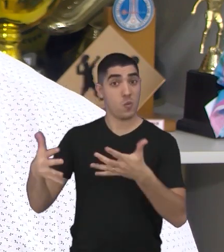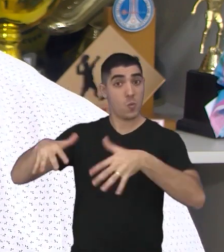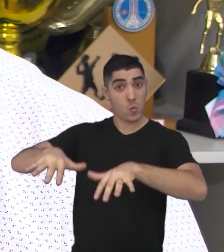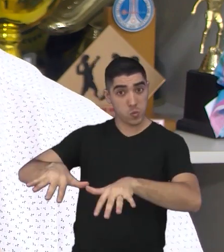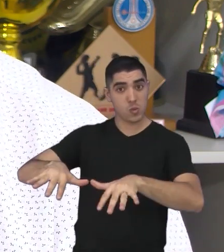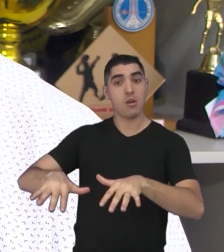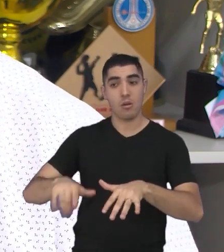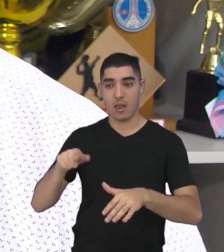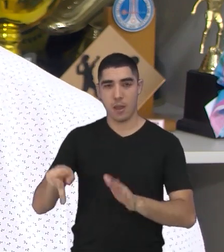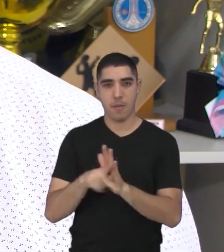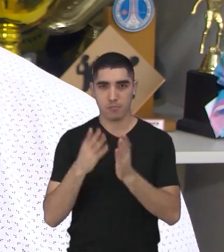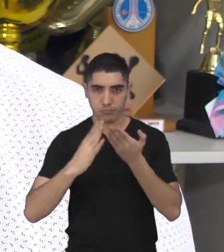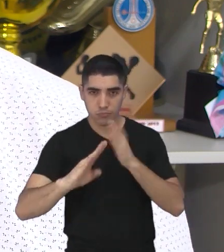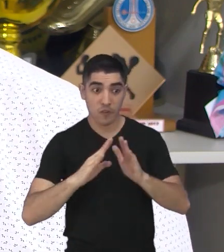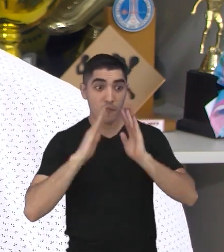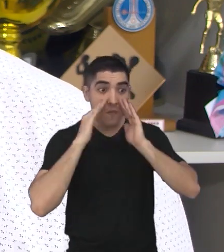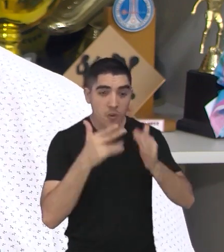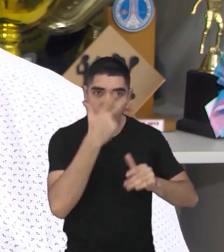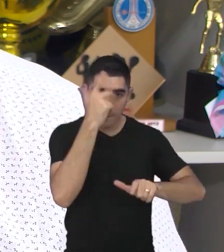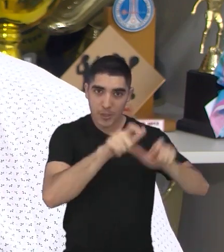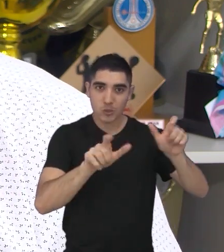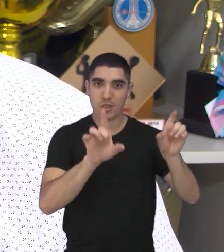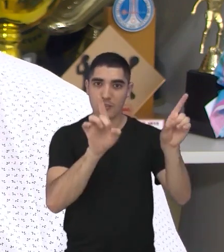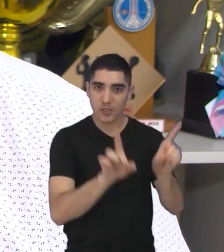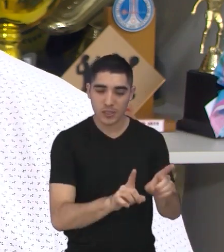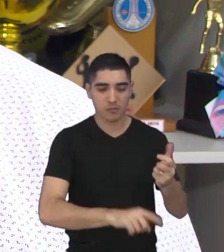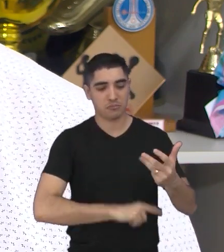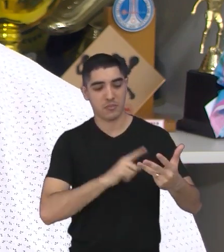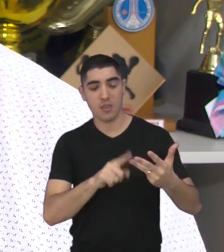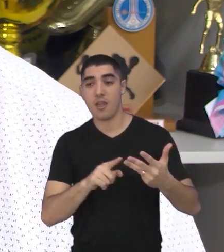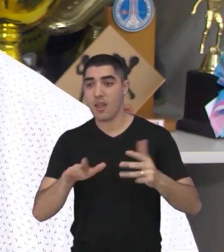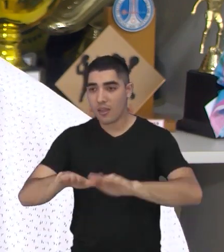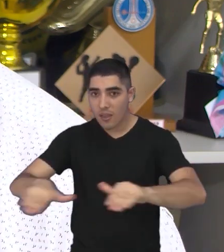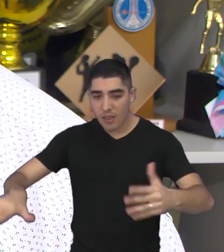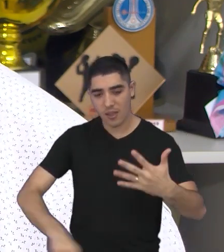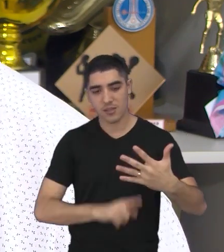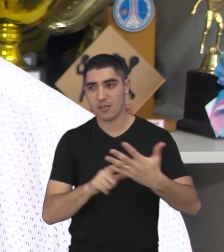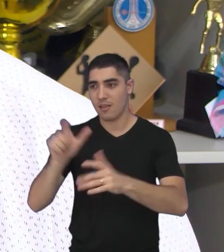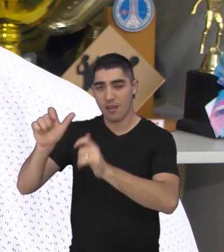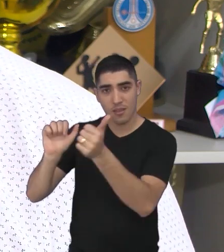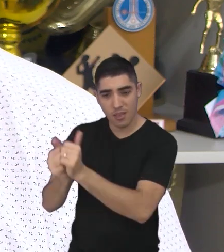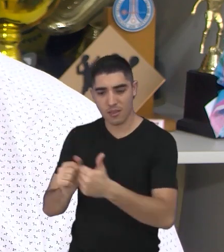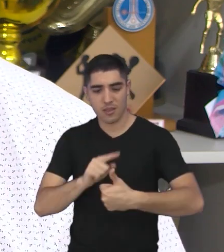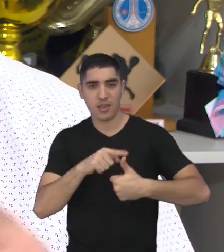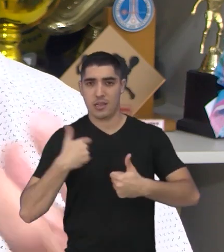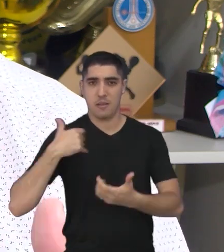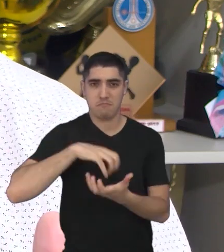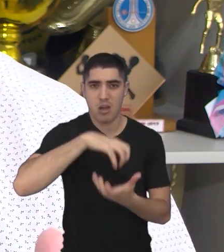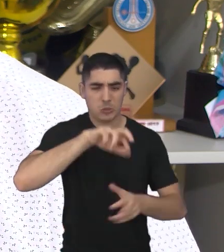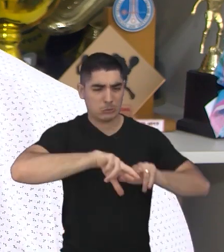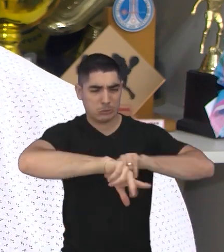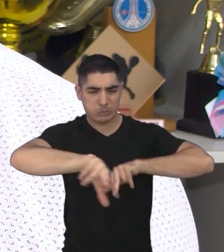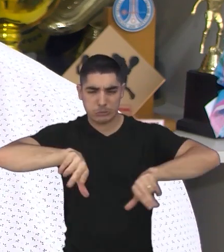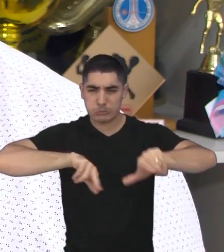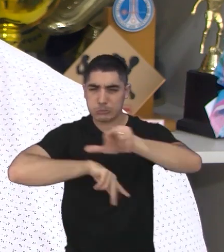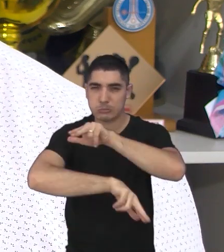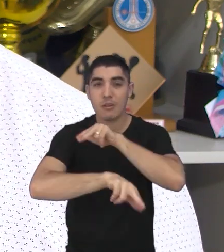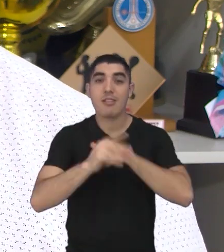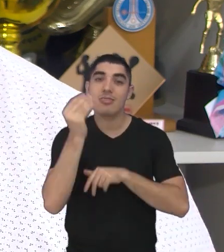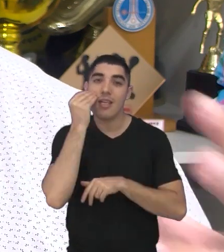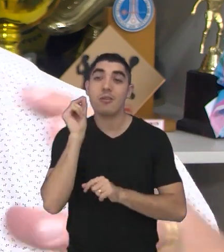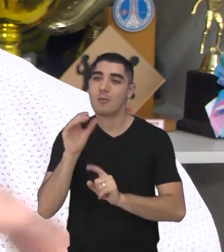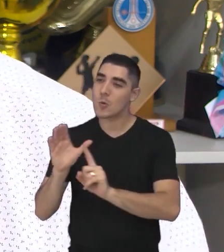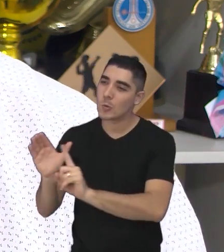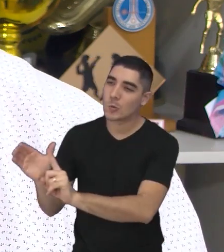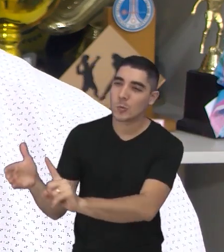né? Inclusão, artes marciais para pessoa com deficiência, artes marciais para criança, para atleta, para idoso. A gente mostrar que